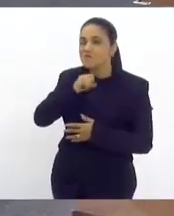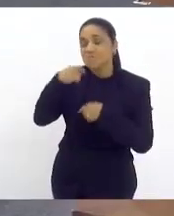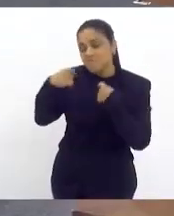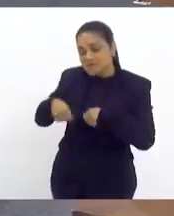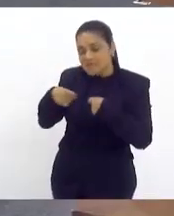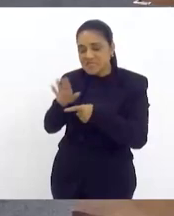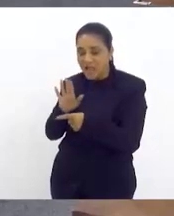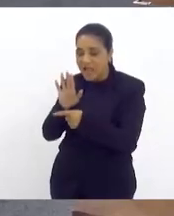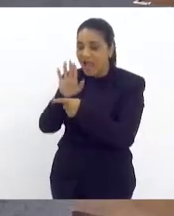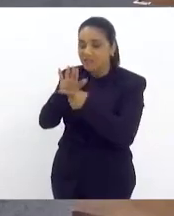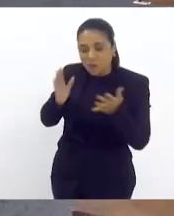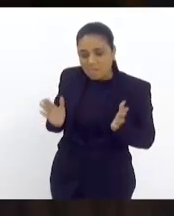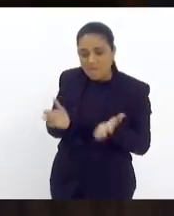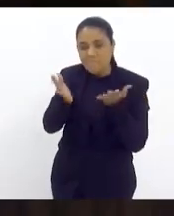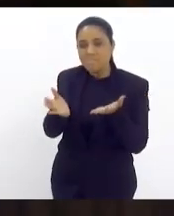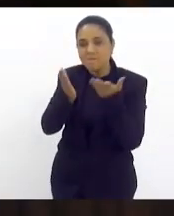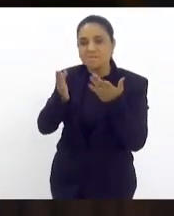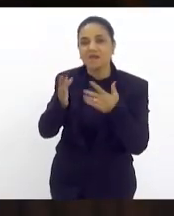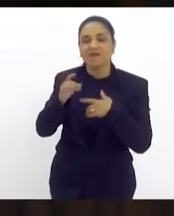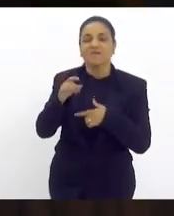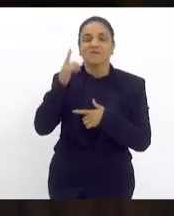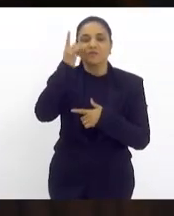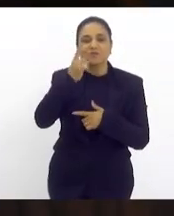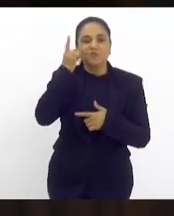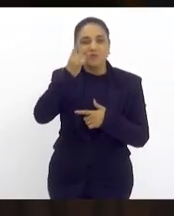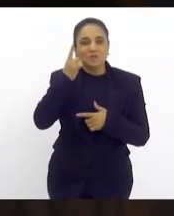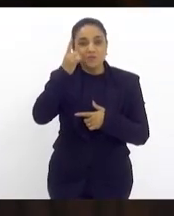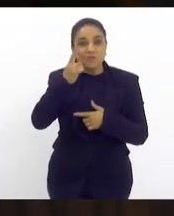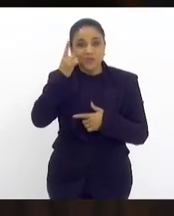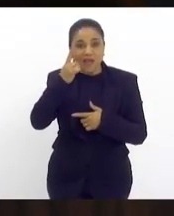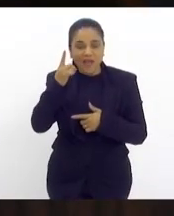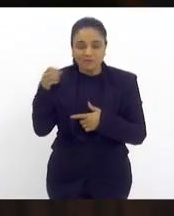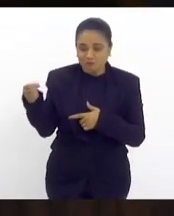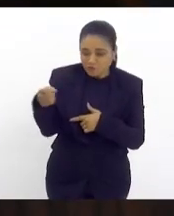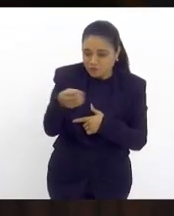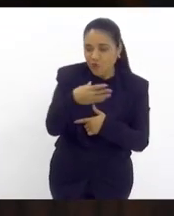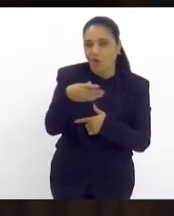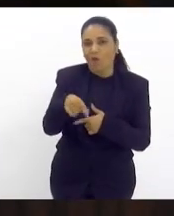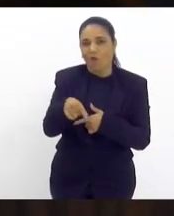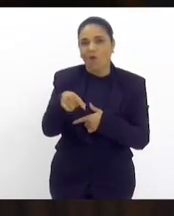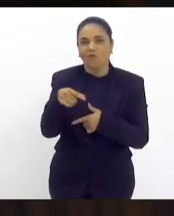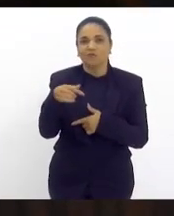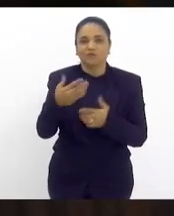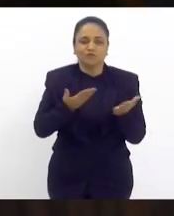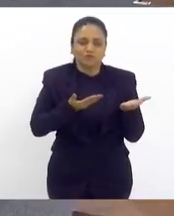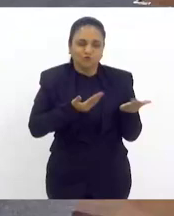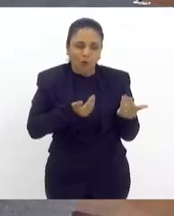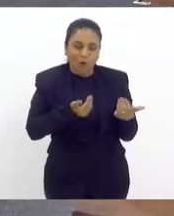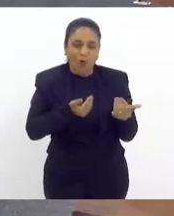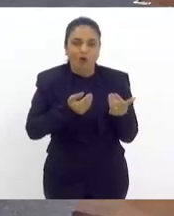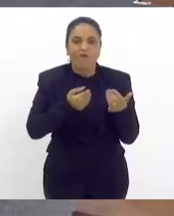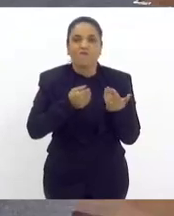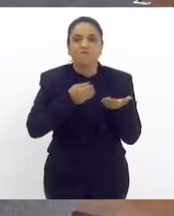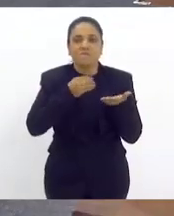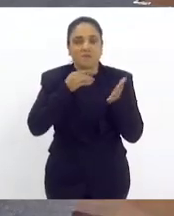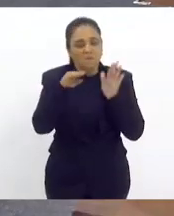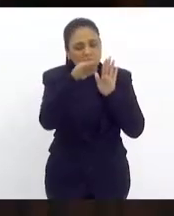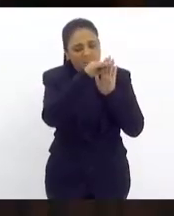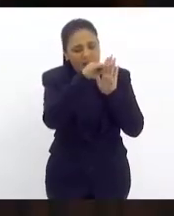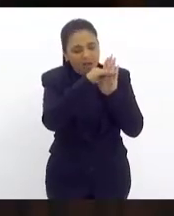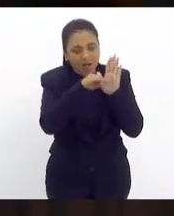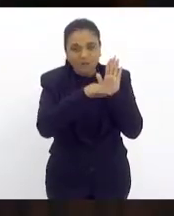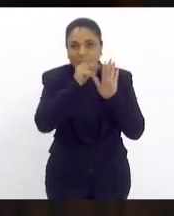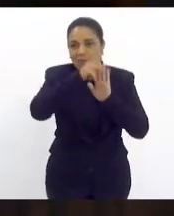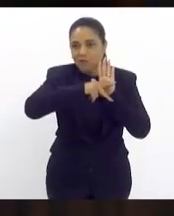incentivar Esses deputados antigos incentivar os deputados jovens a botar em Pauta não é